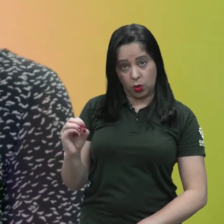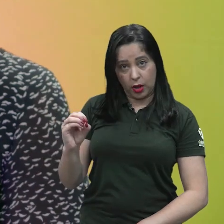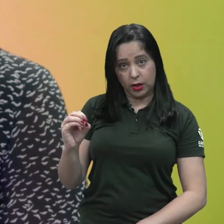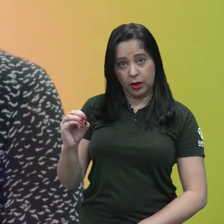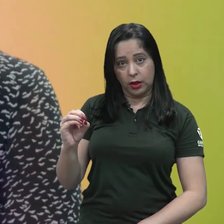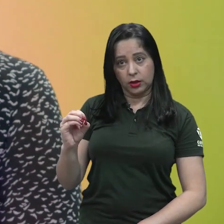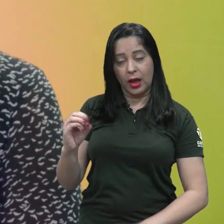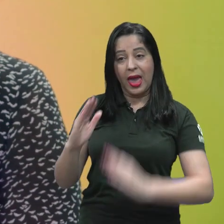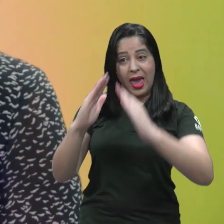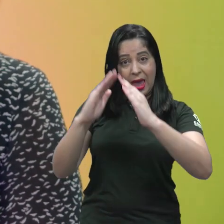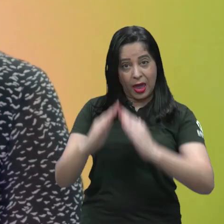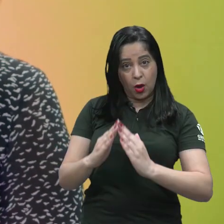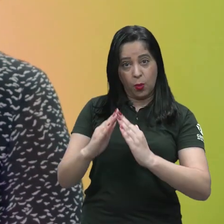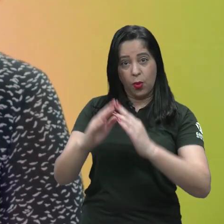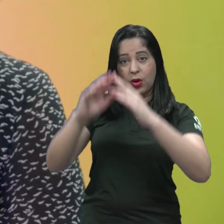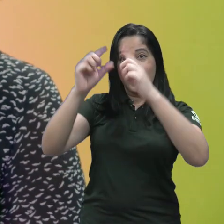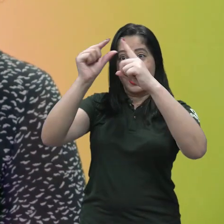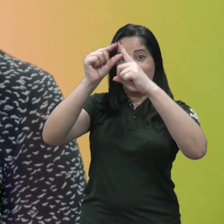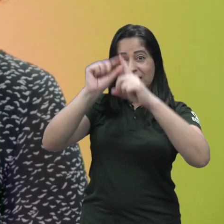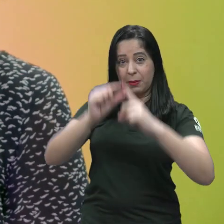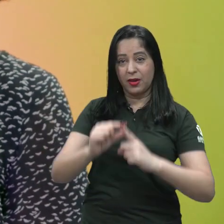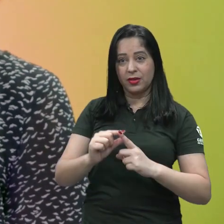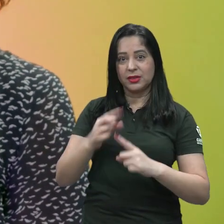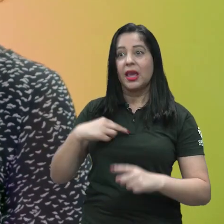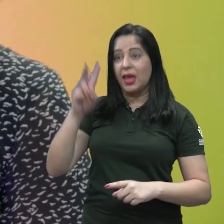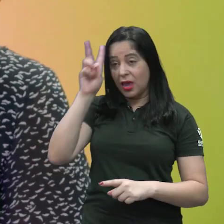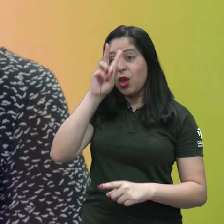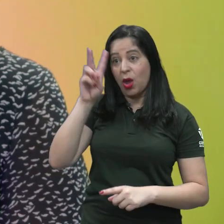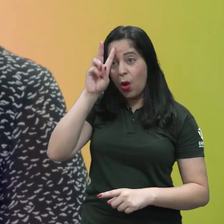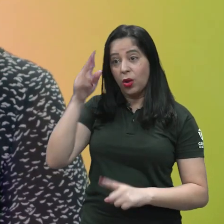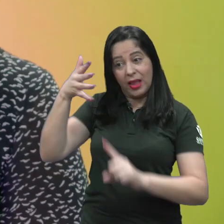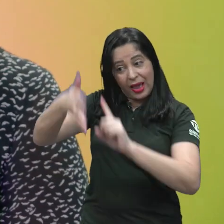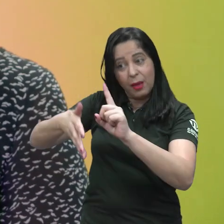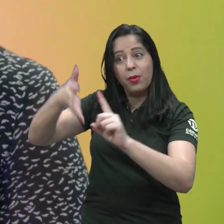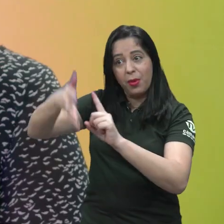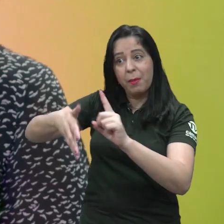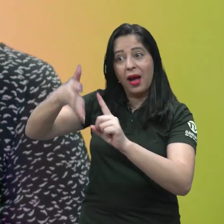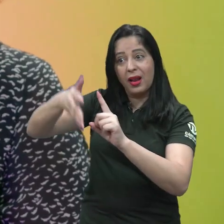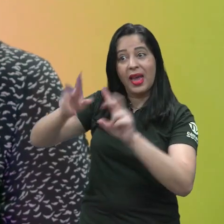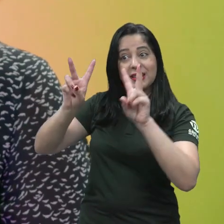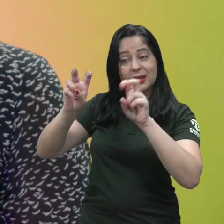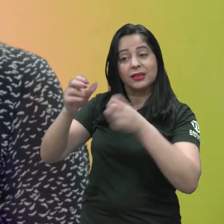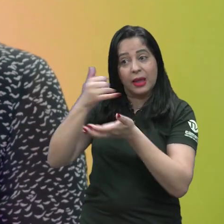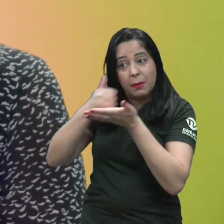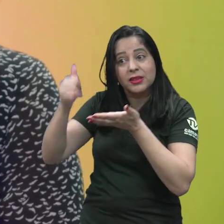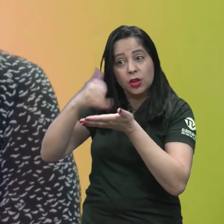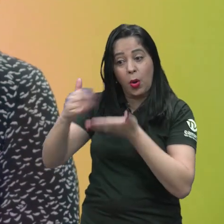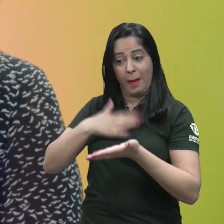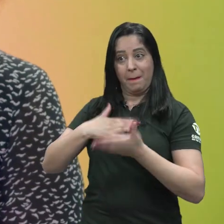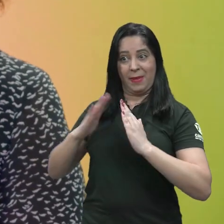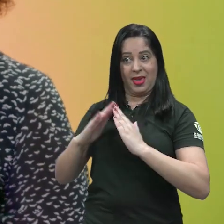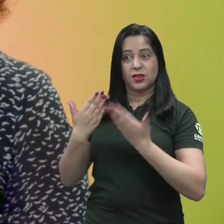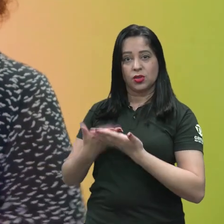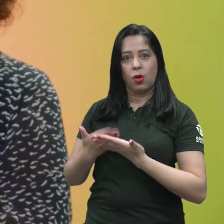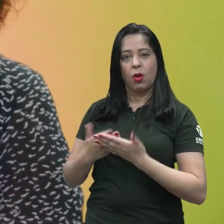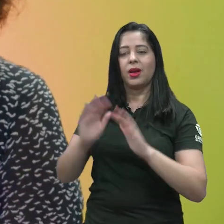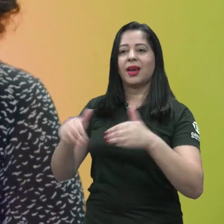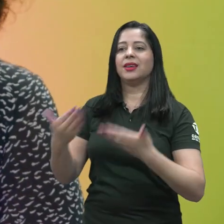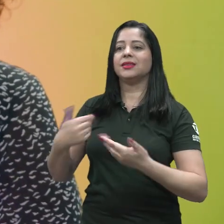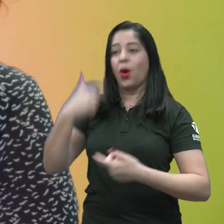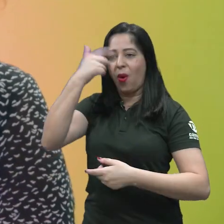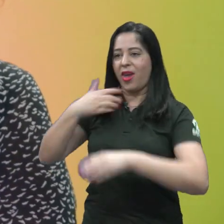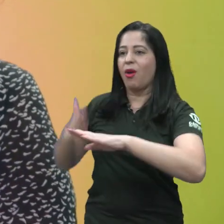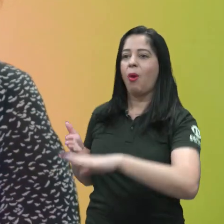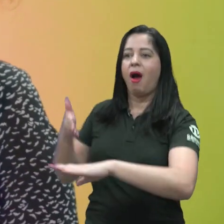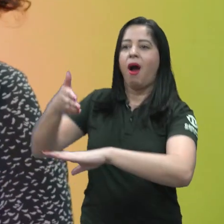cidade de interior e eu me lembro de uma palestra sobre questão de drogas que teve na minha escola, né? Então, voltar